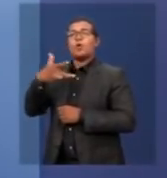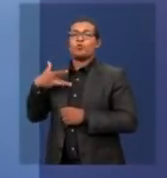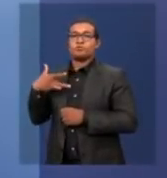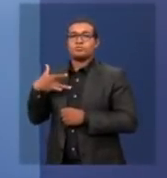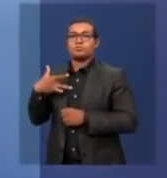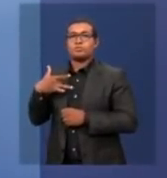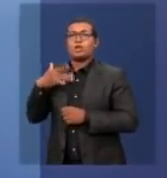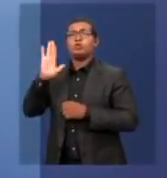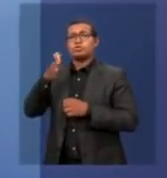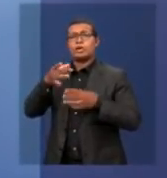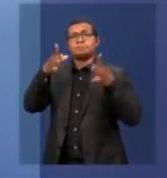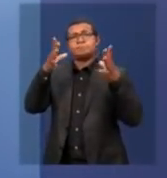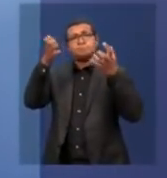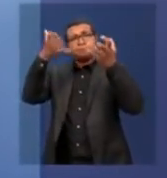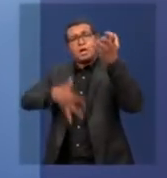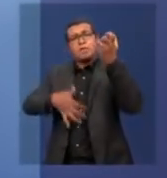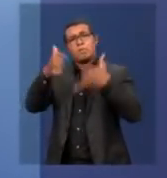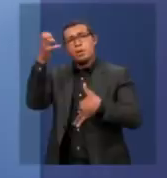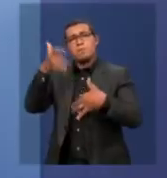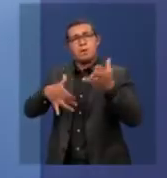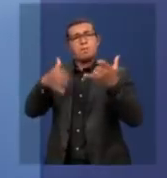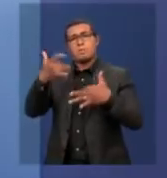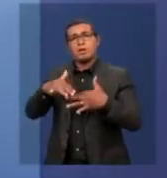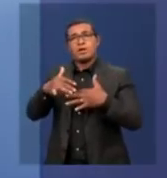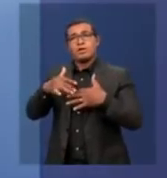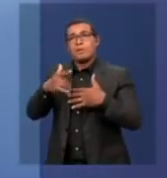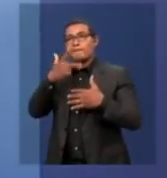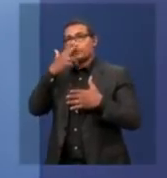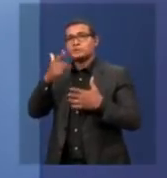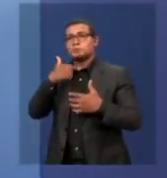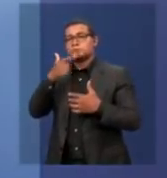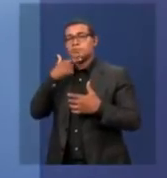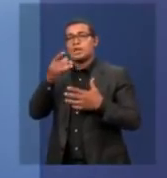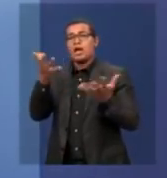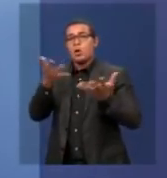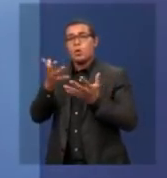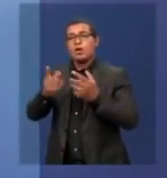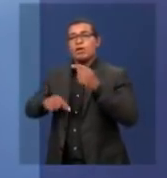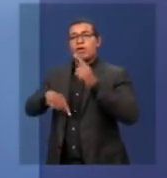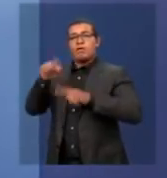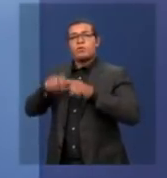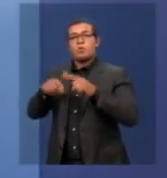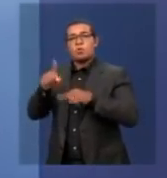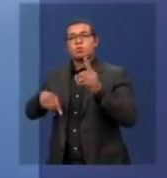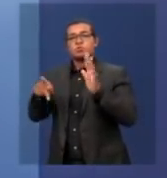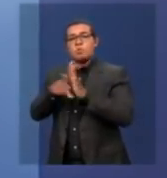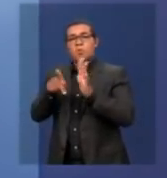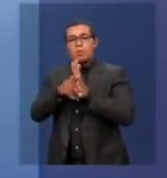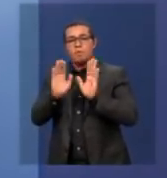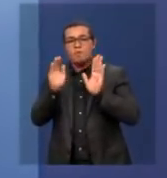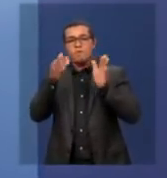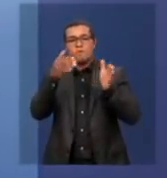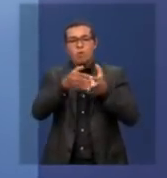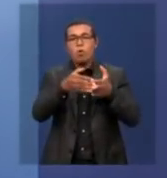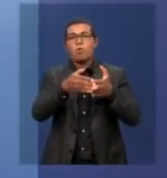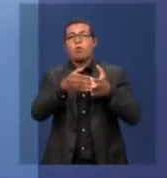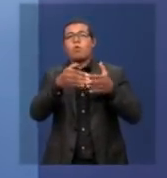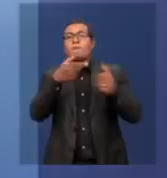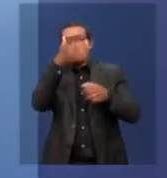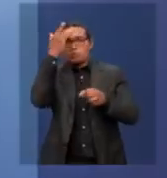é possível fazer agora usar qualquer recurso para tratar de mobilidade no plano